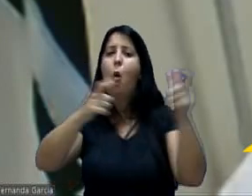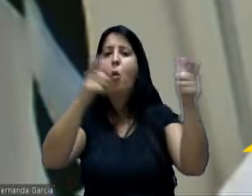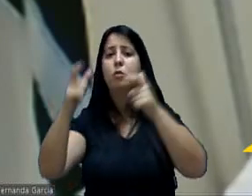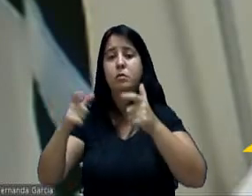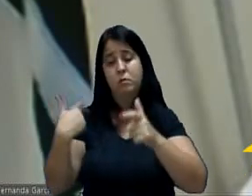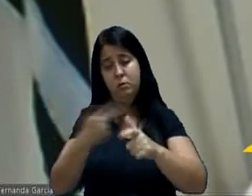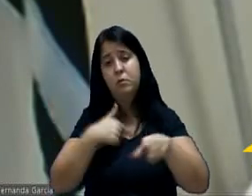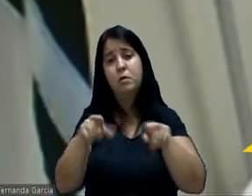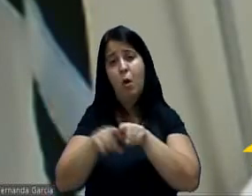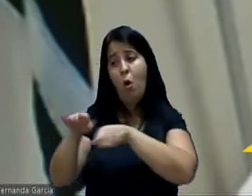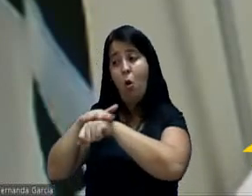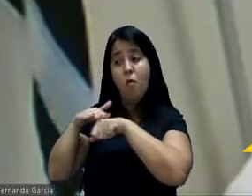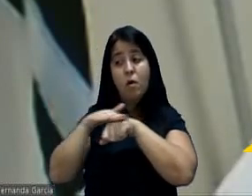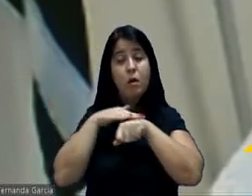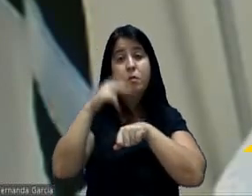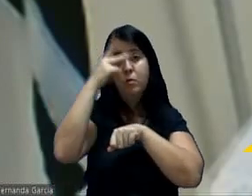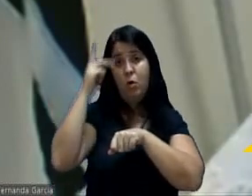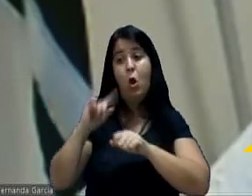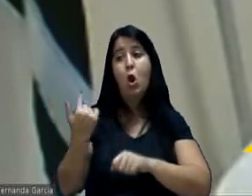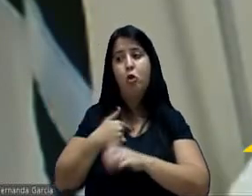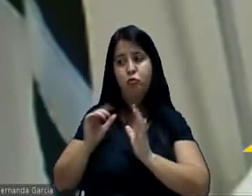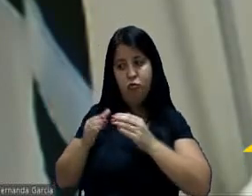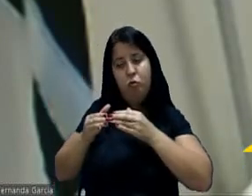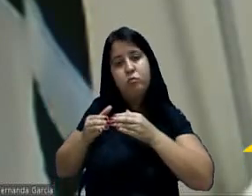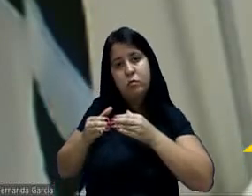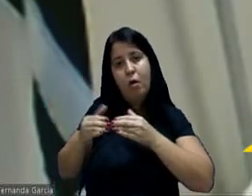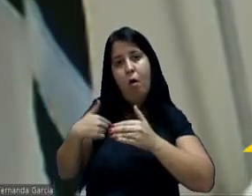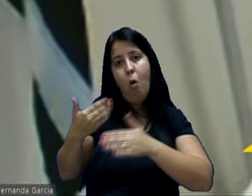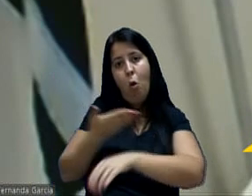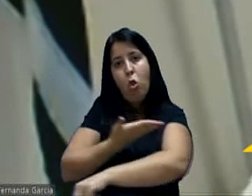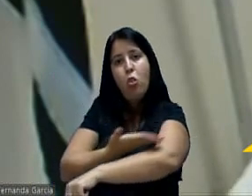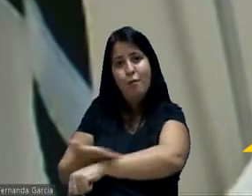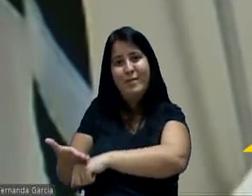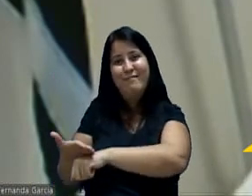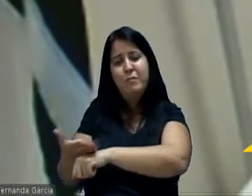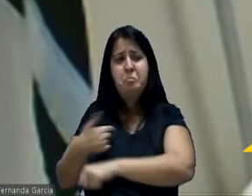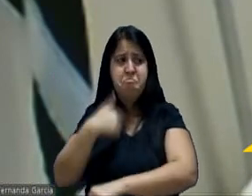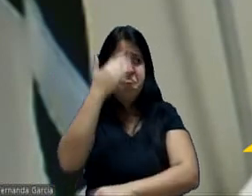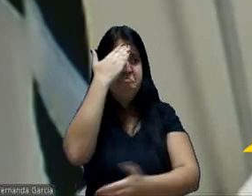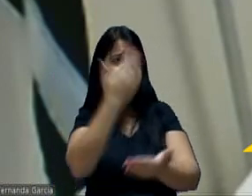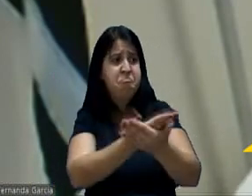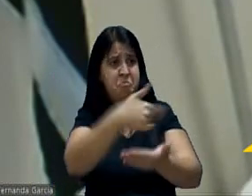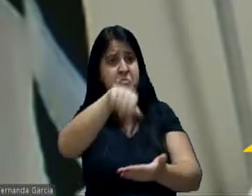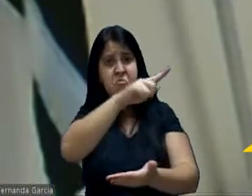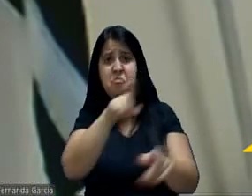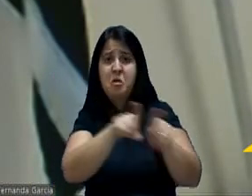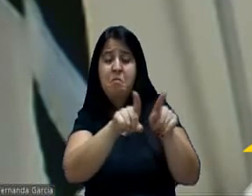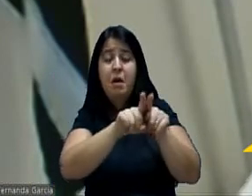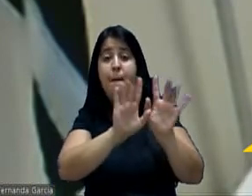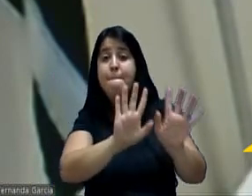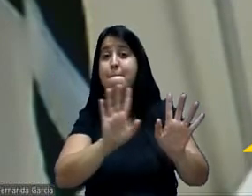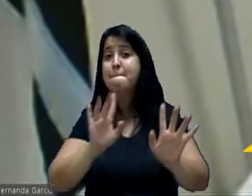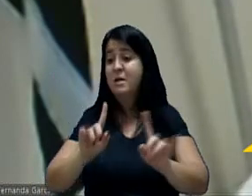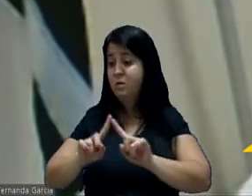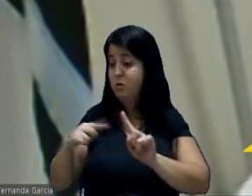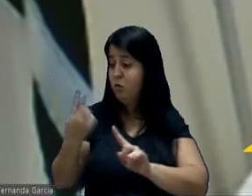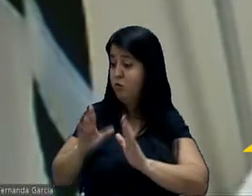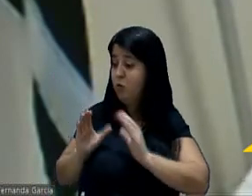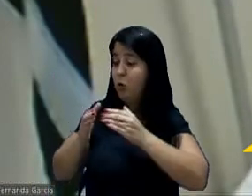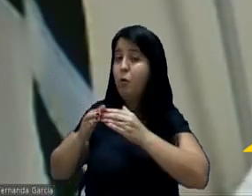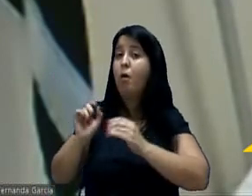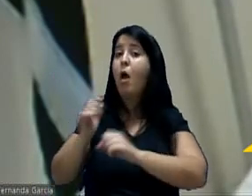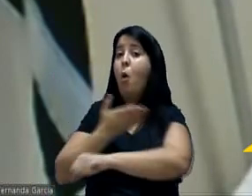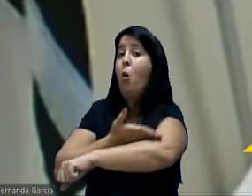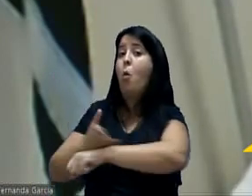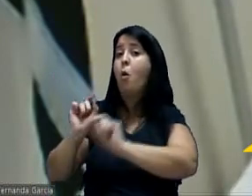menos nosso mandato tem esse hábito, acredito que a grande maioria possa ter também, mas o nosso mandato tem o hábito aí de